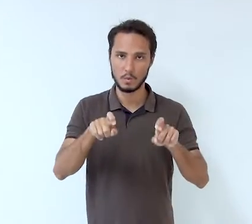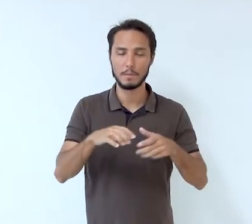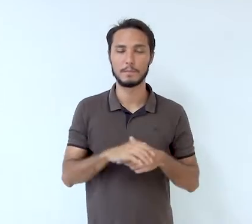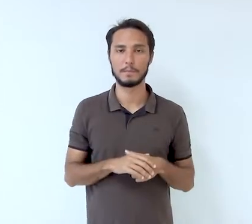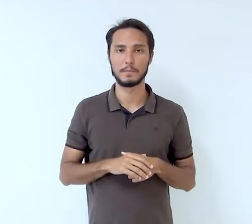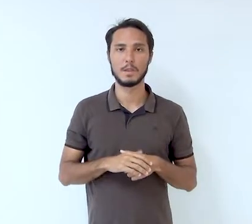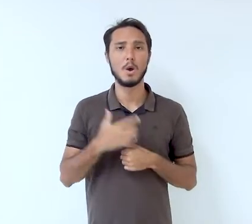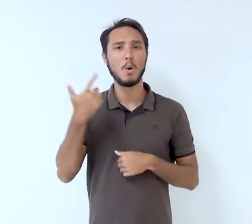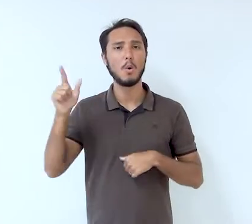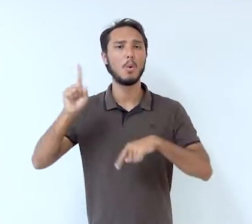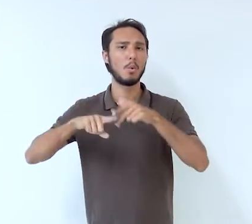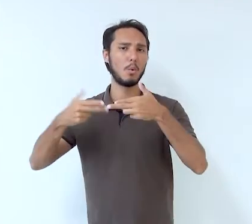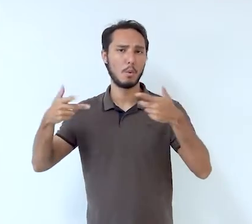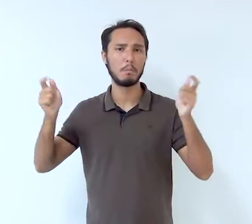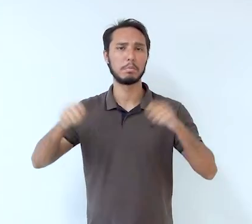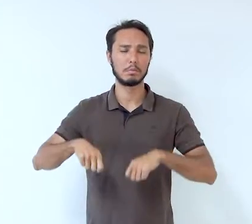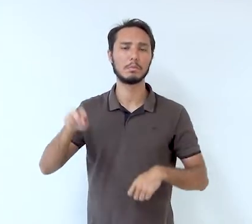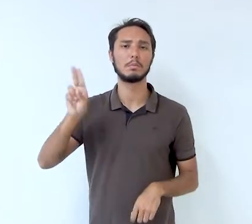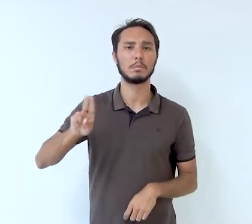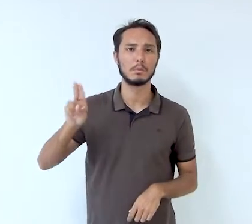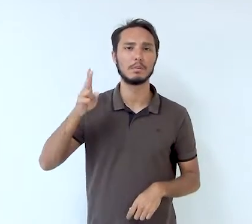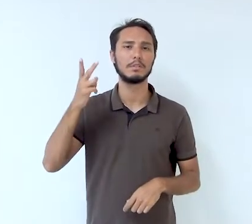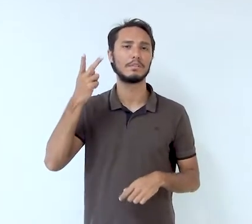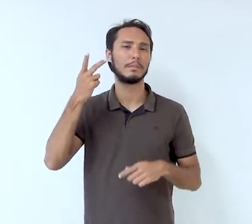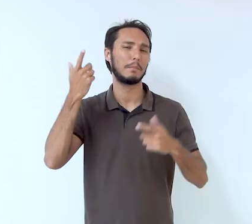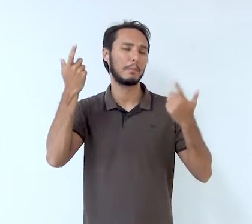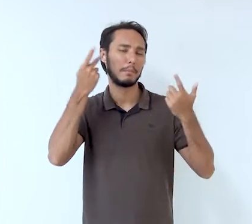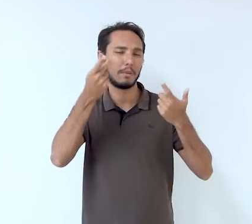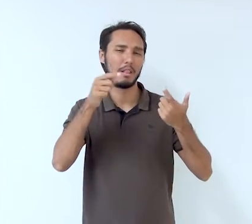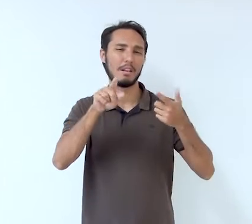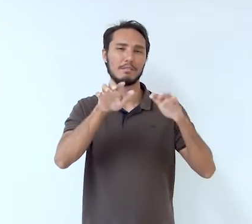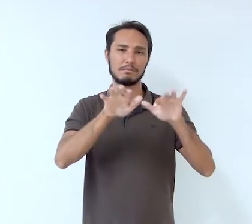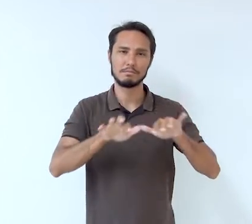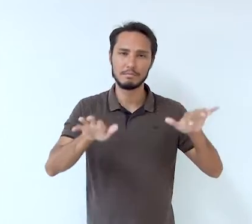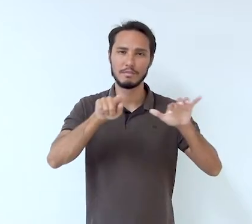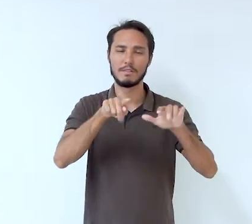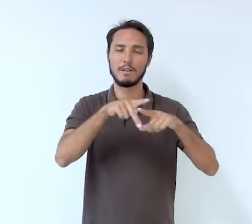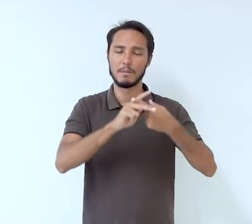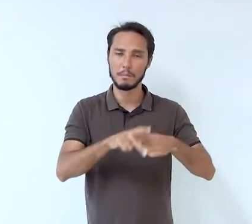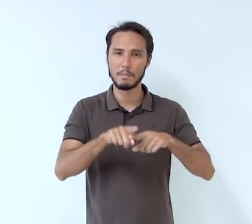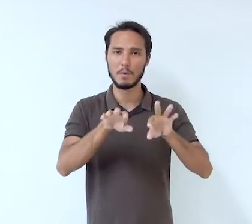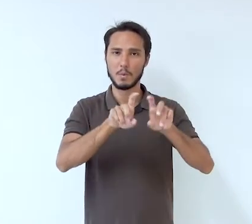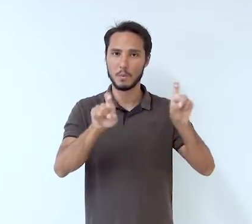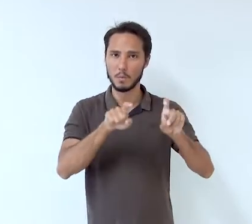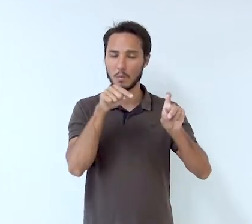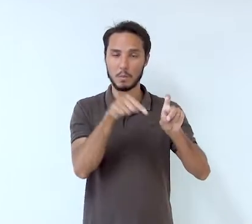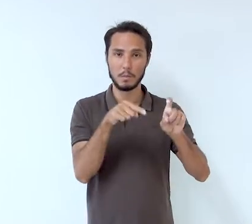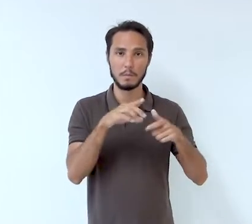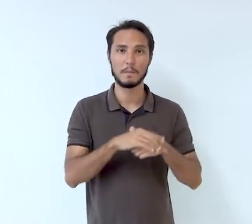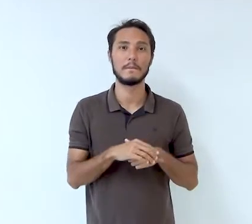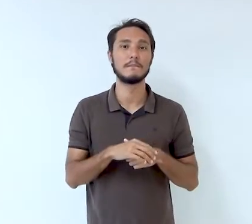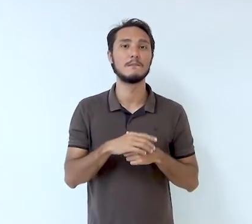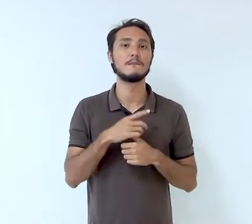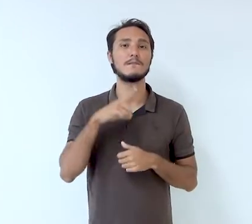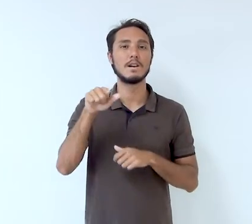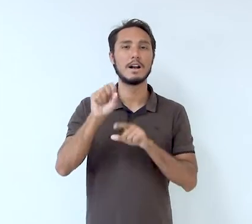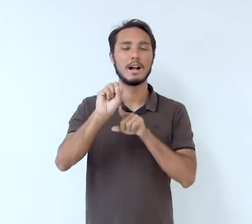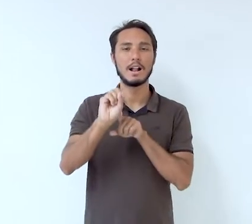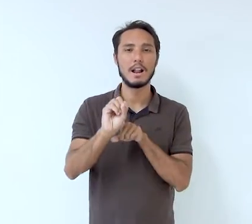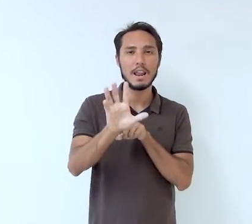ferramentas que podemos utilizar para questões gerais na montagem e manutenção de computadores